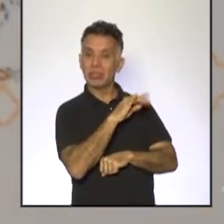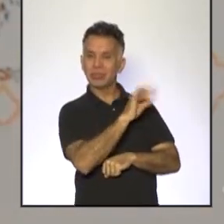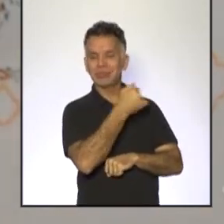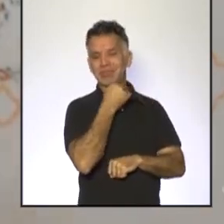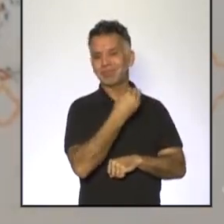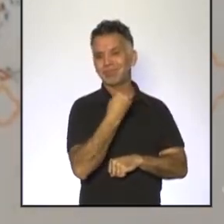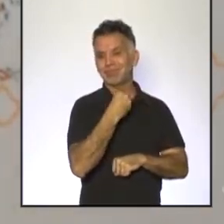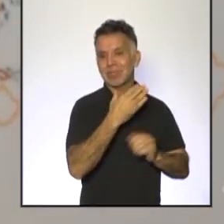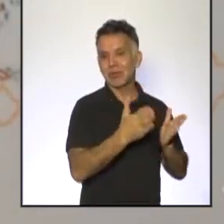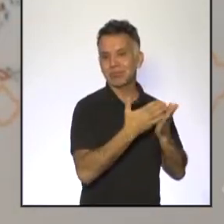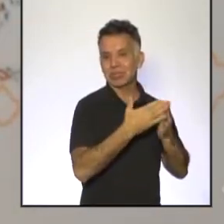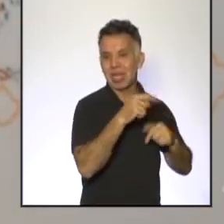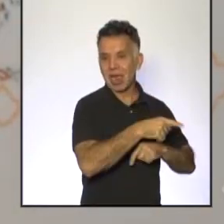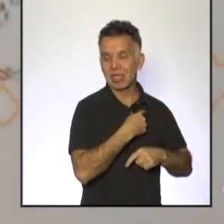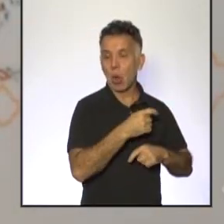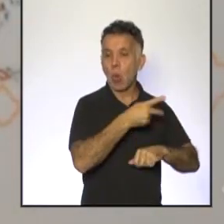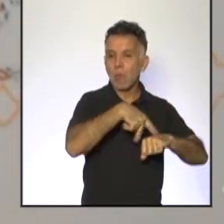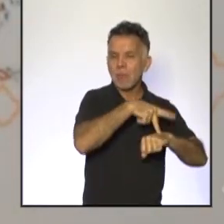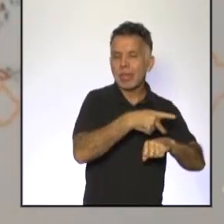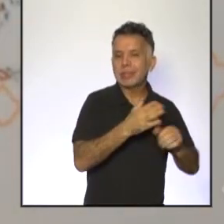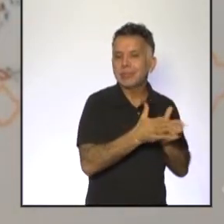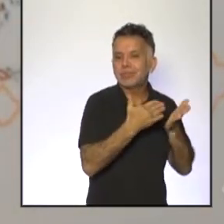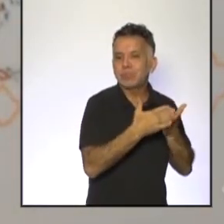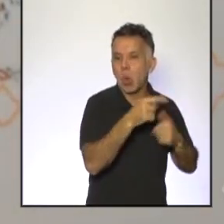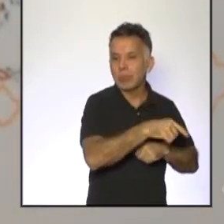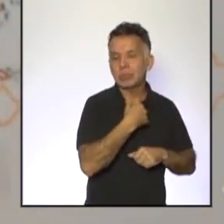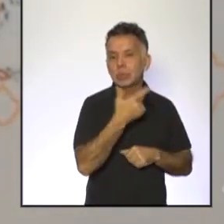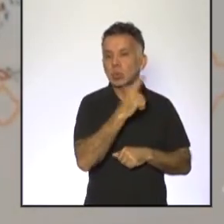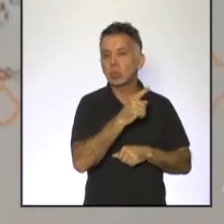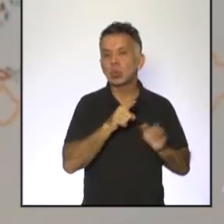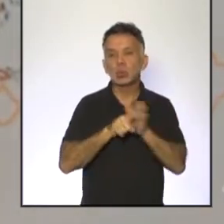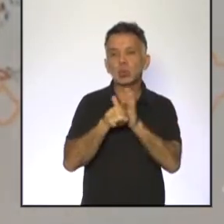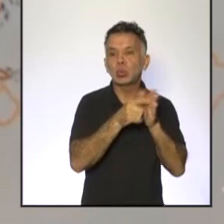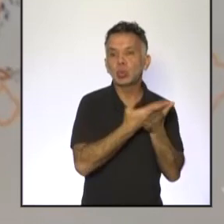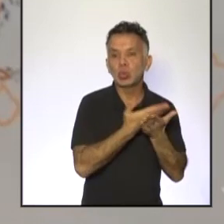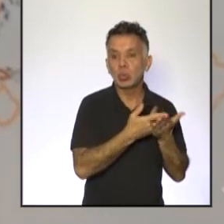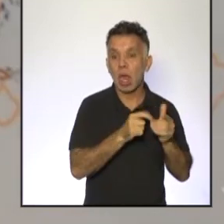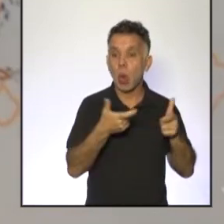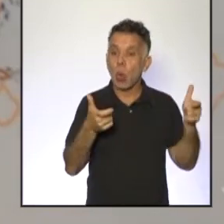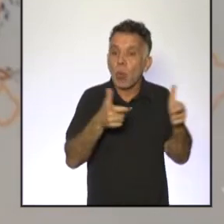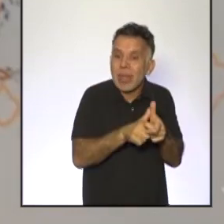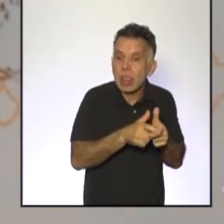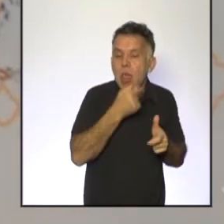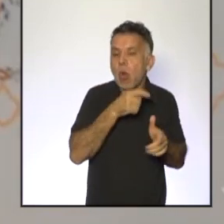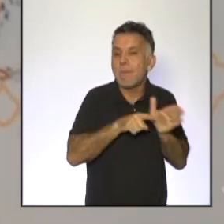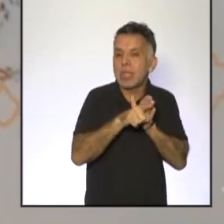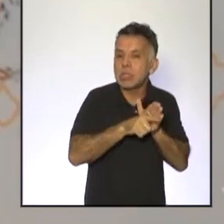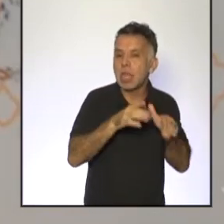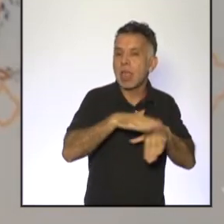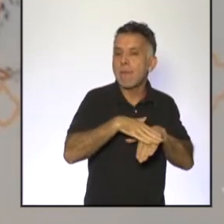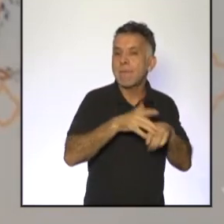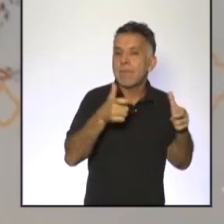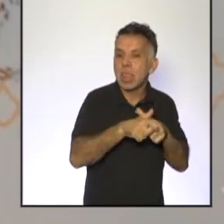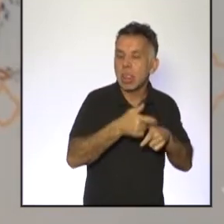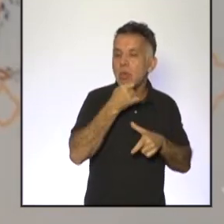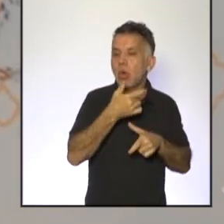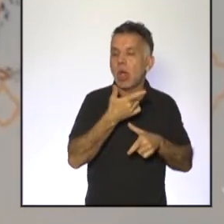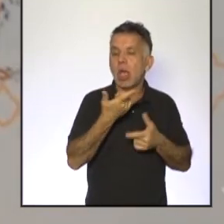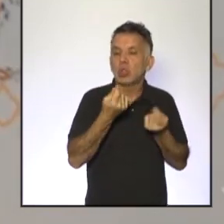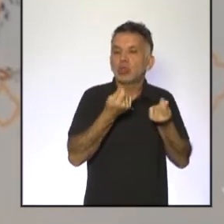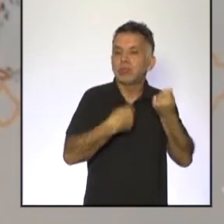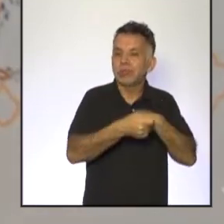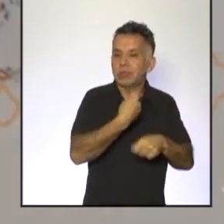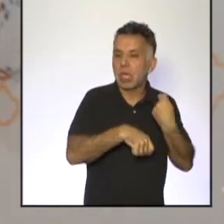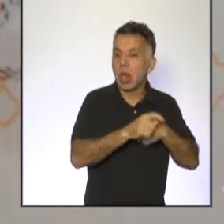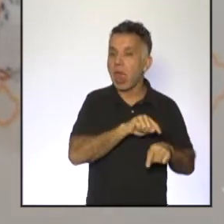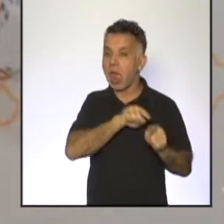a condição social e econômica de um determinado país, menor vai ser o valor no índice da escala